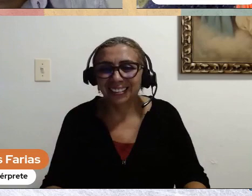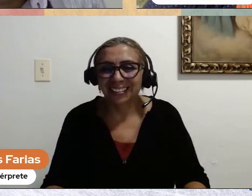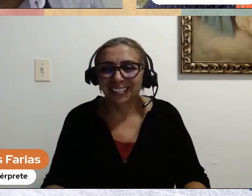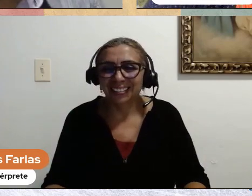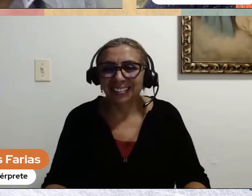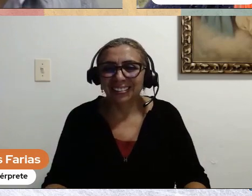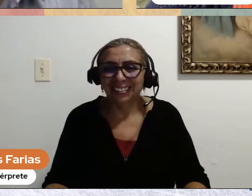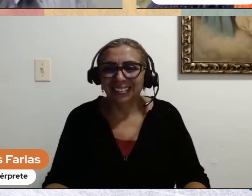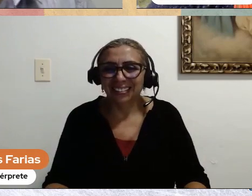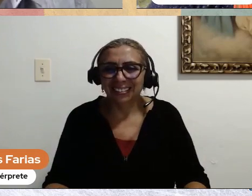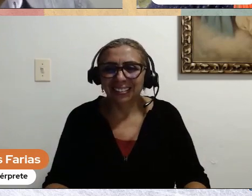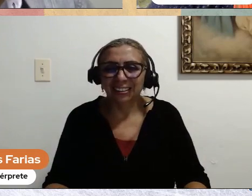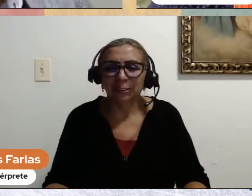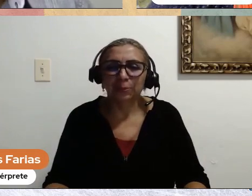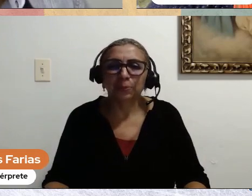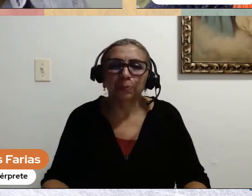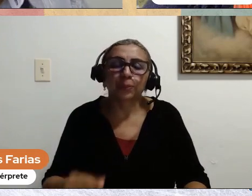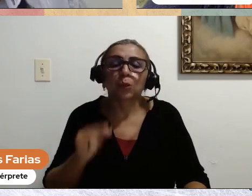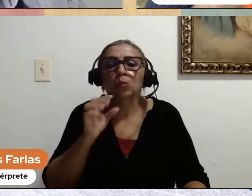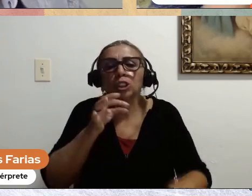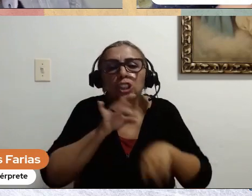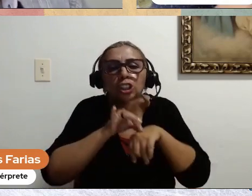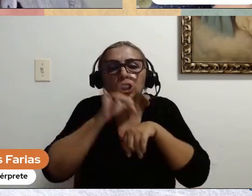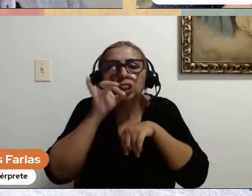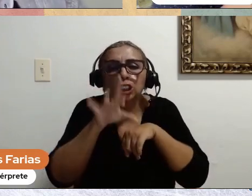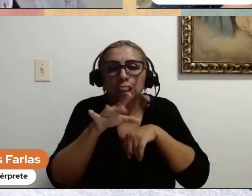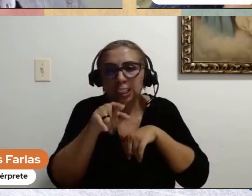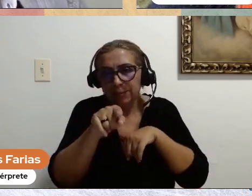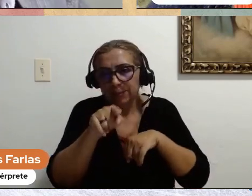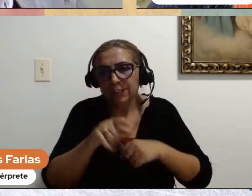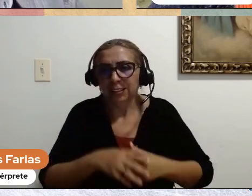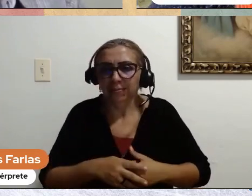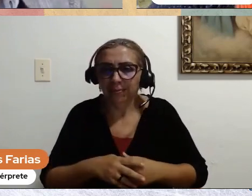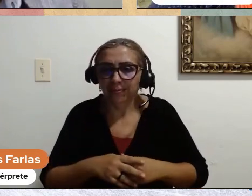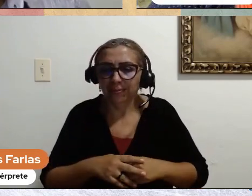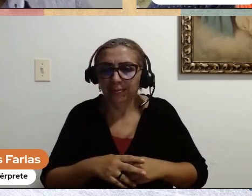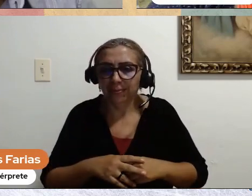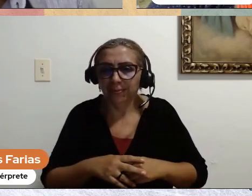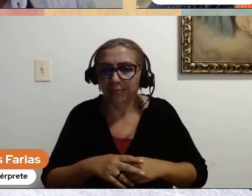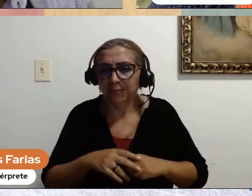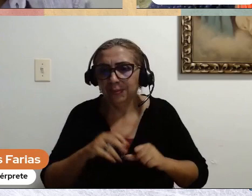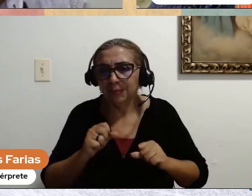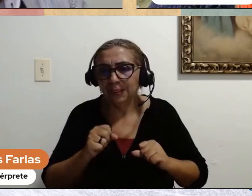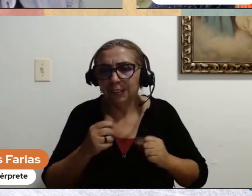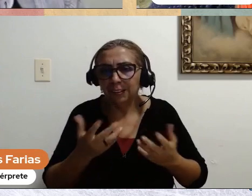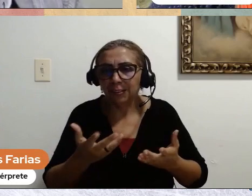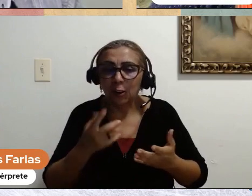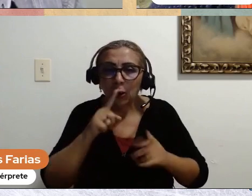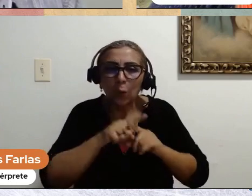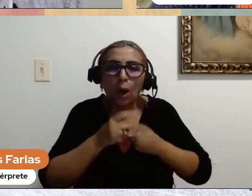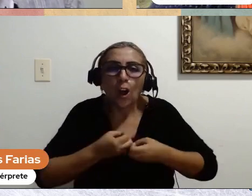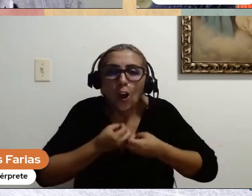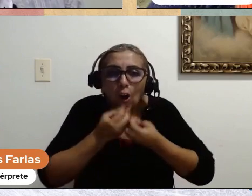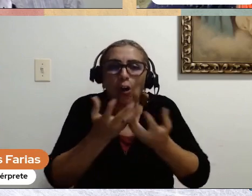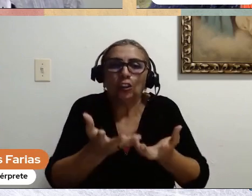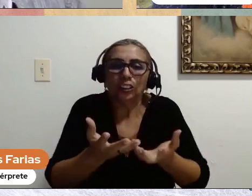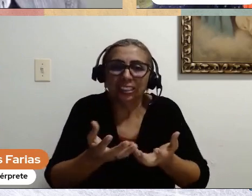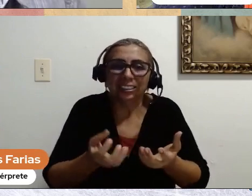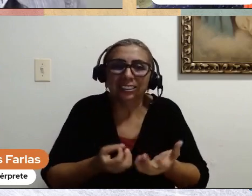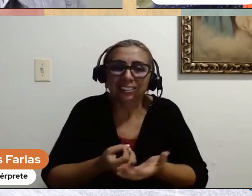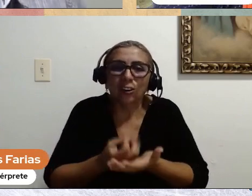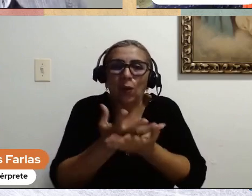Audacity. Uma grande dica, né? Você, podcaster, né? Vamos dizer assim, ou algum técnico que